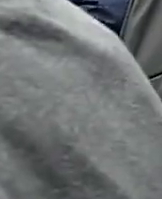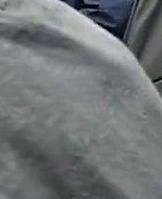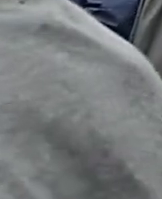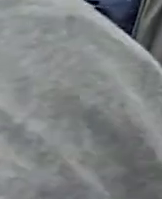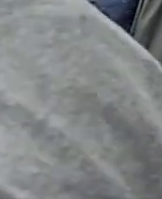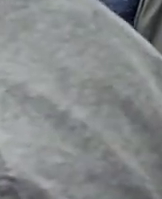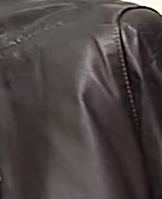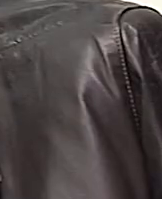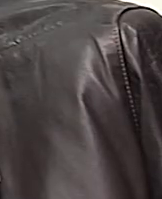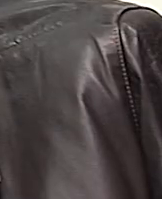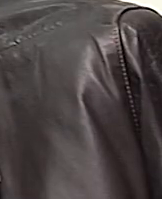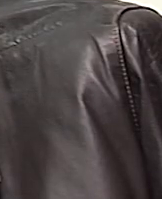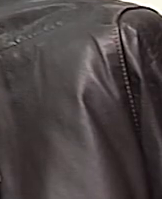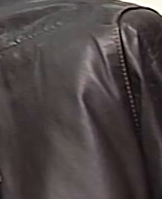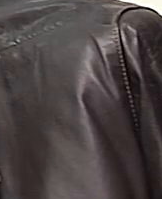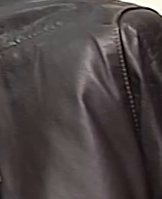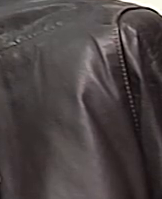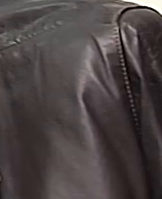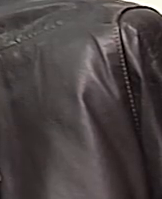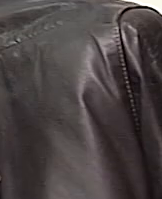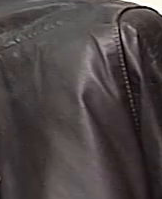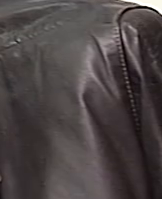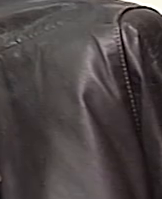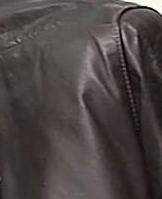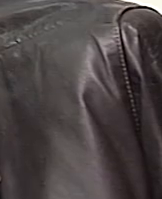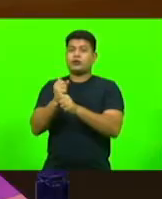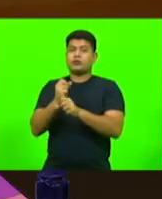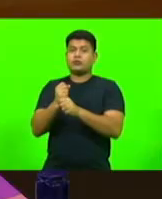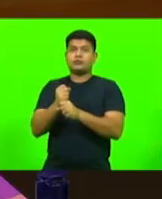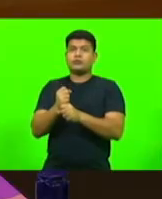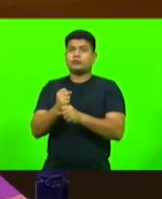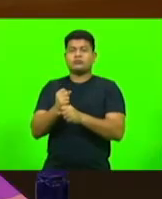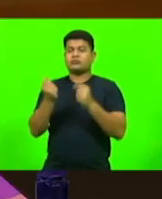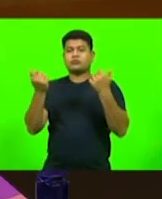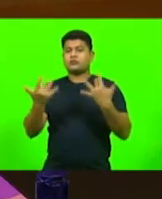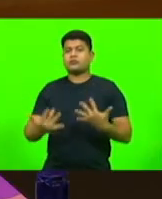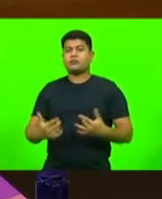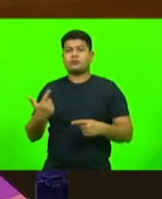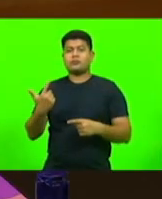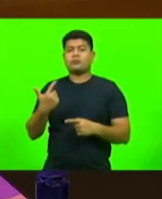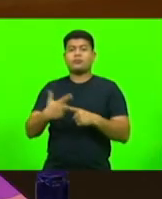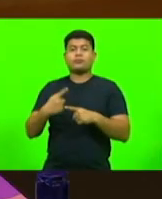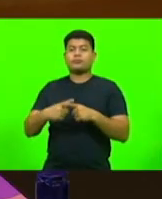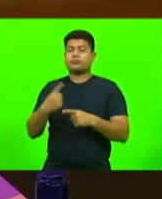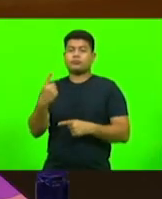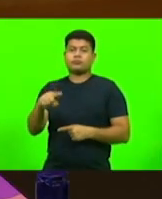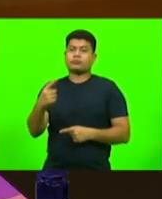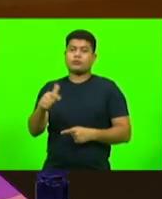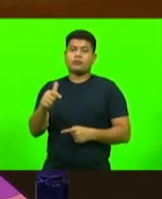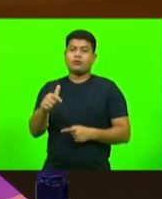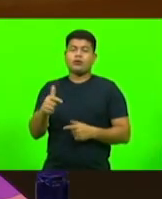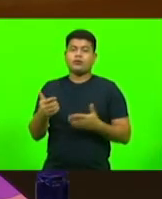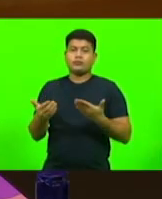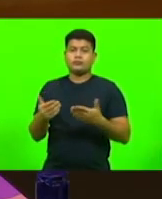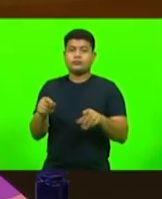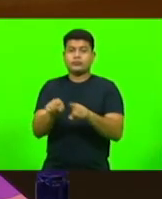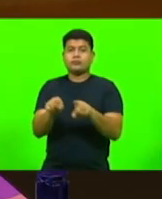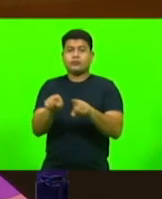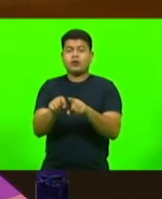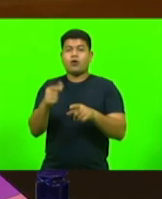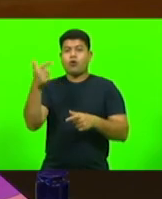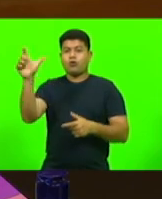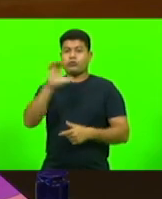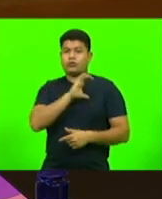comissionados ao invés de selecionados via concurso público outra questão de problemática essa do cargo de liderança e